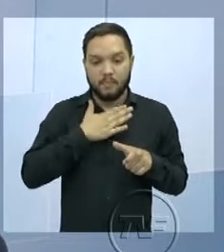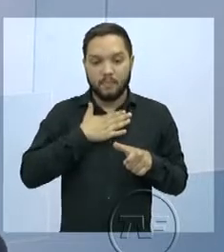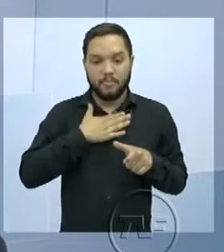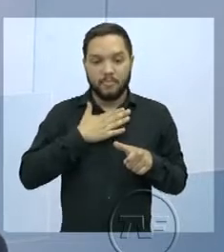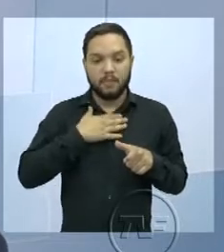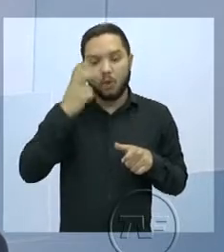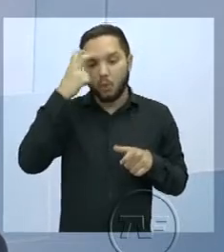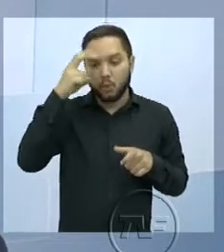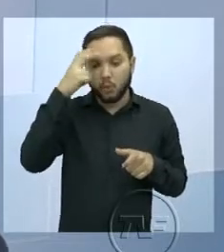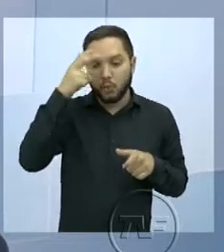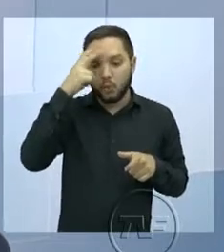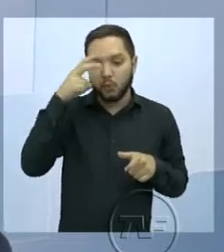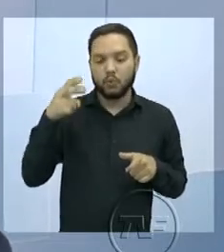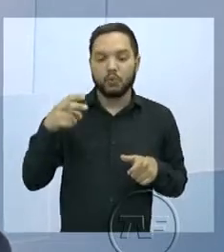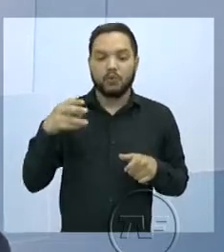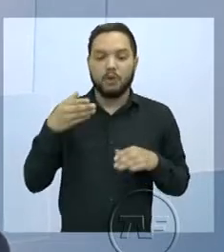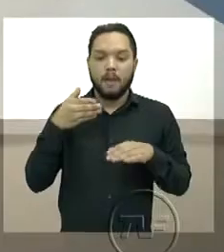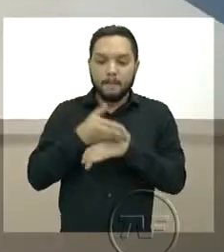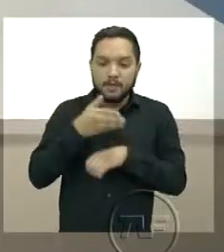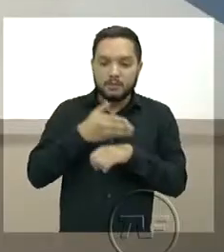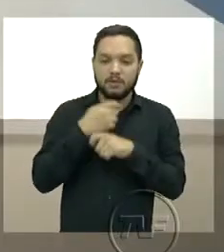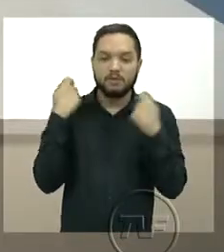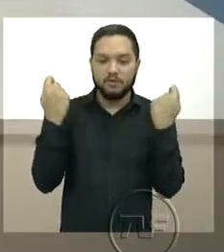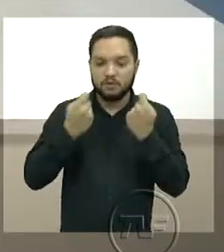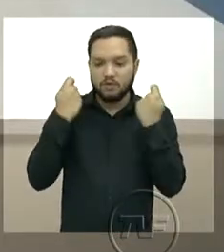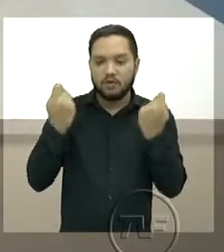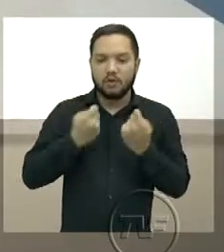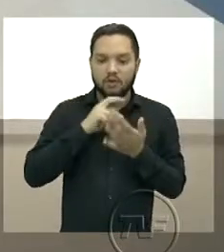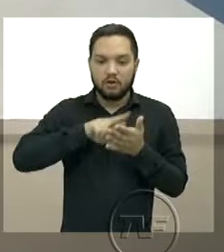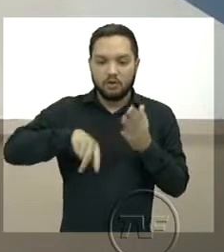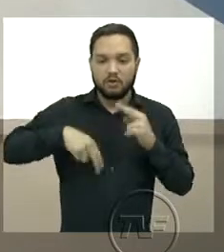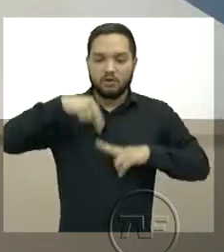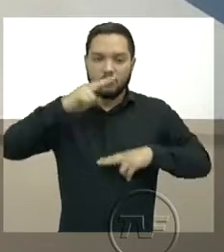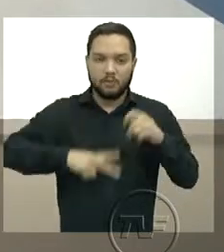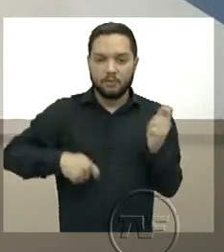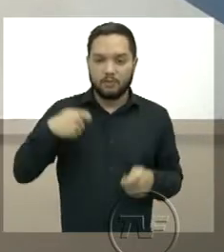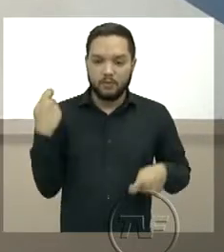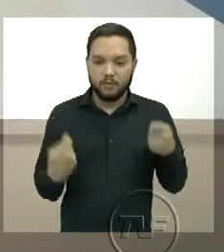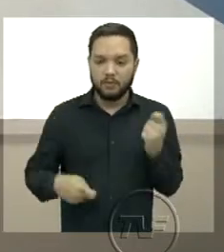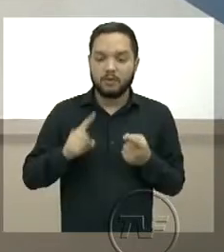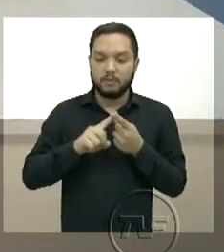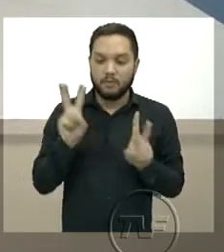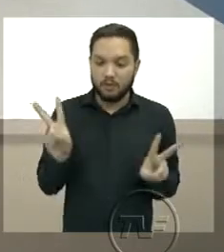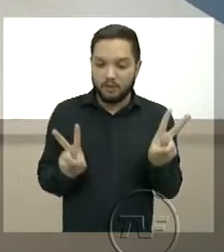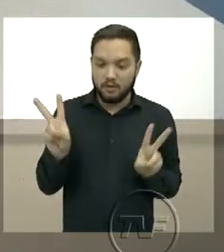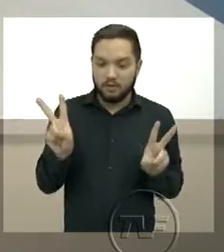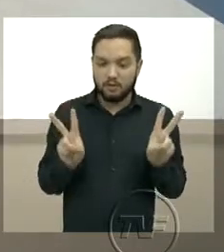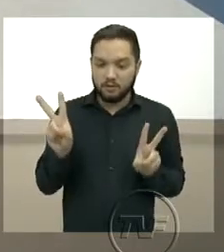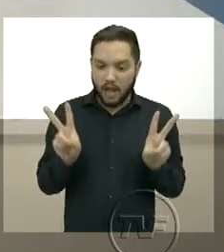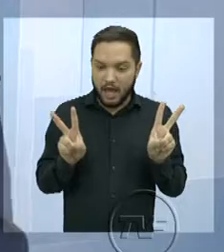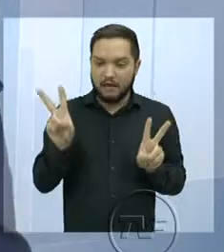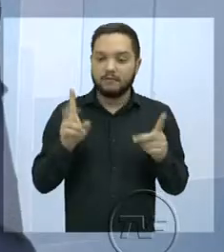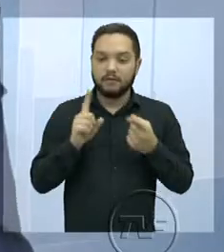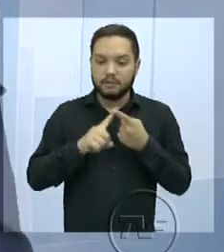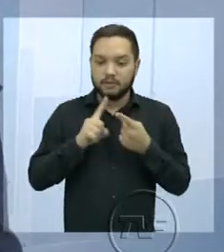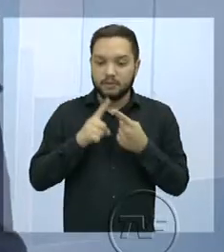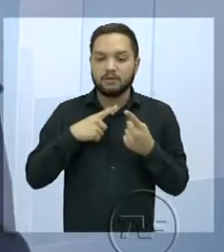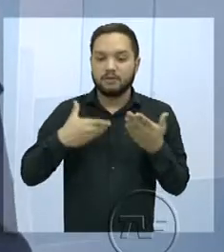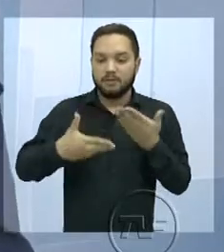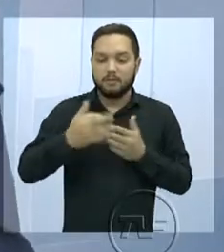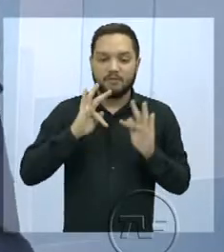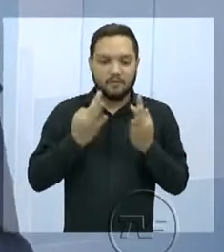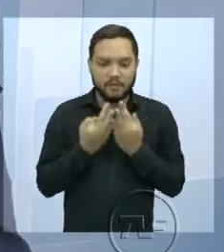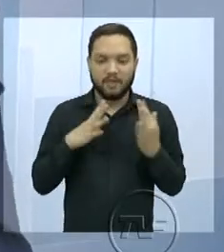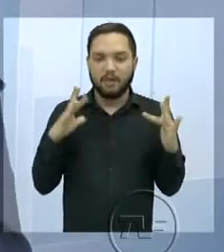bagagem cultural, participando dos festejos juninos, participando dos festejos carnavalescos. A minha família tem uma relação cultural